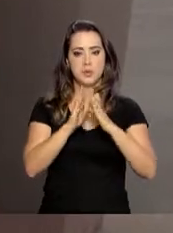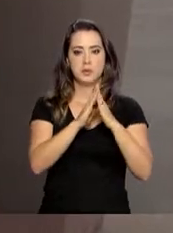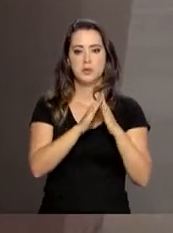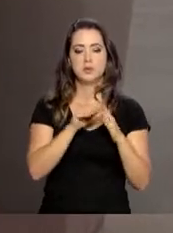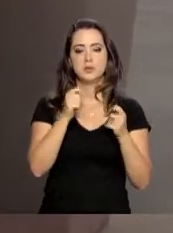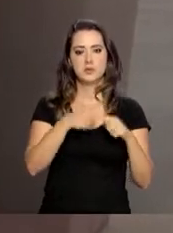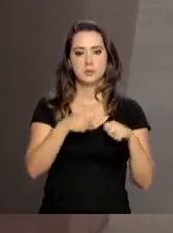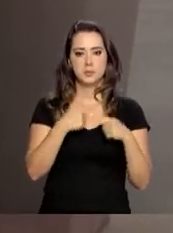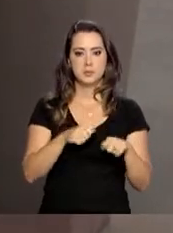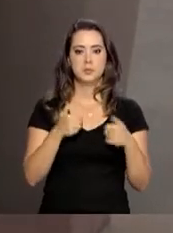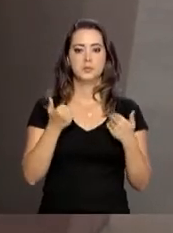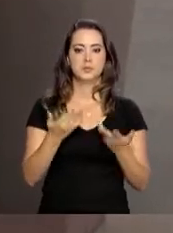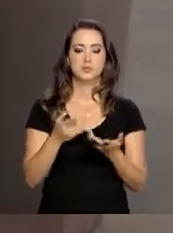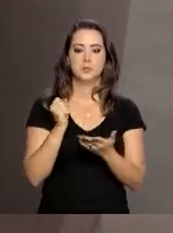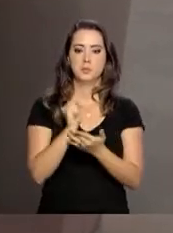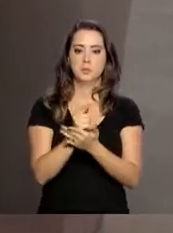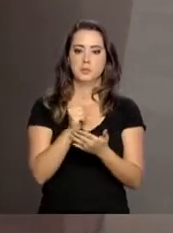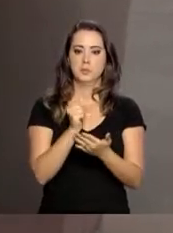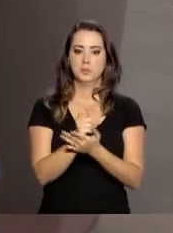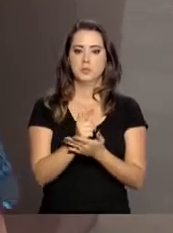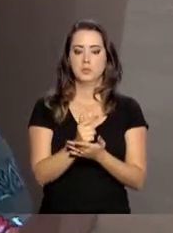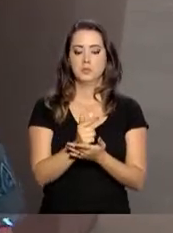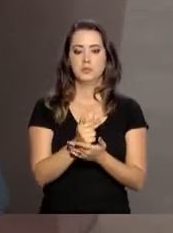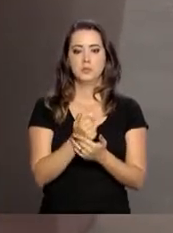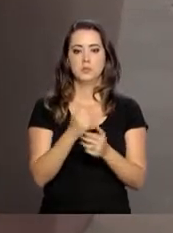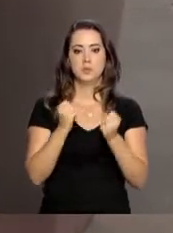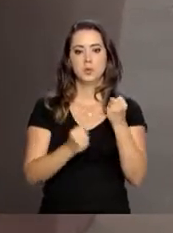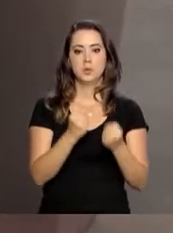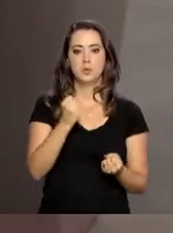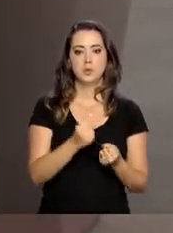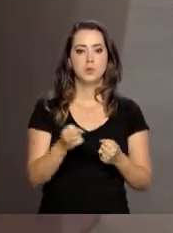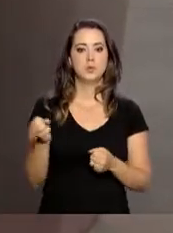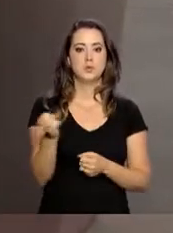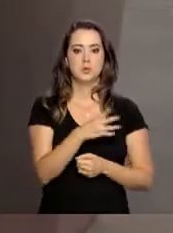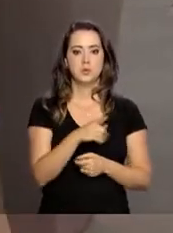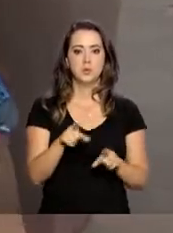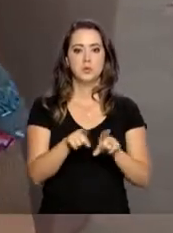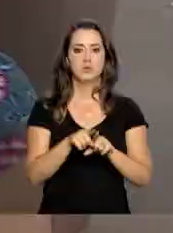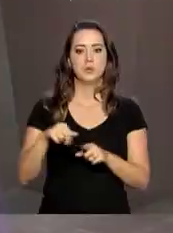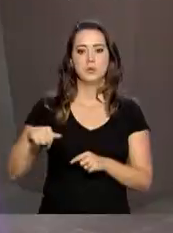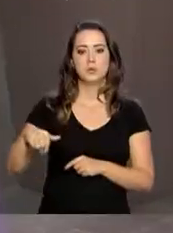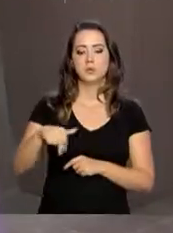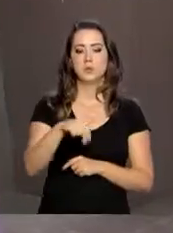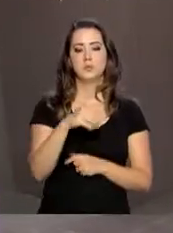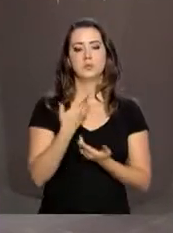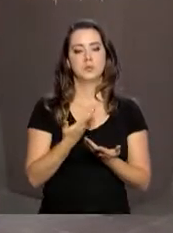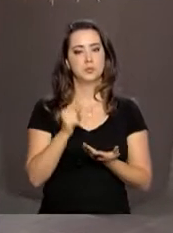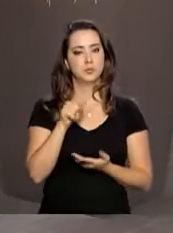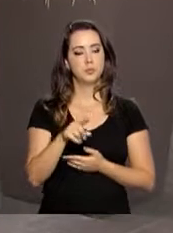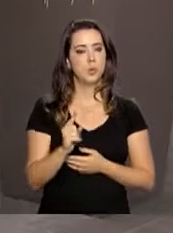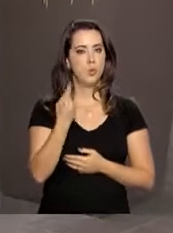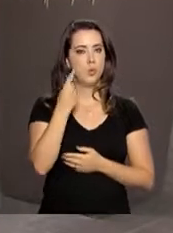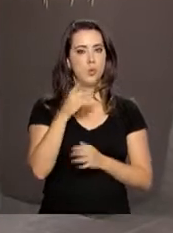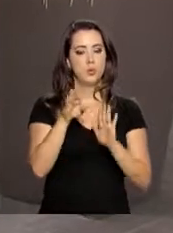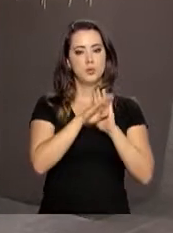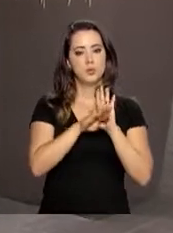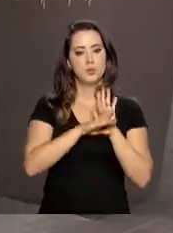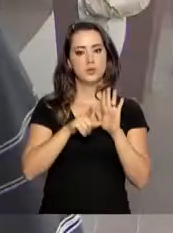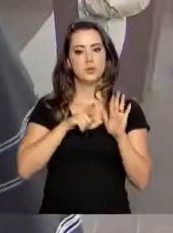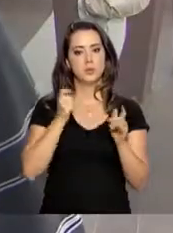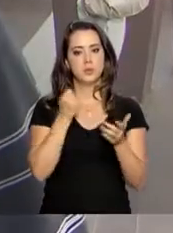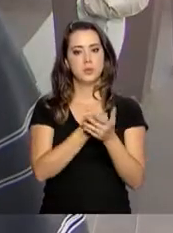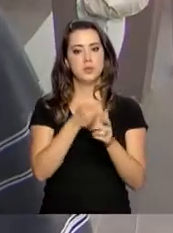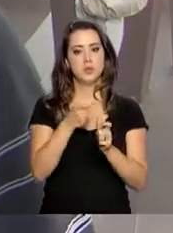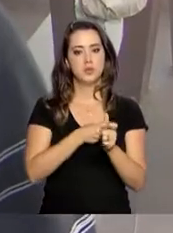reforma compraria um carro novo que também estão andando a pé um projecto que eu tenho é que tal que eu devo ainda